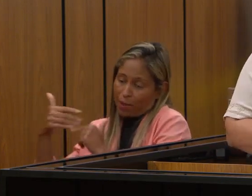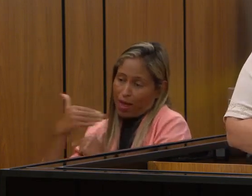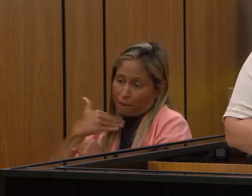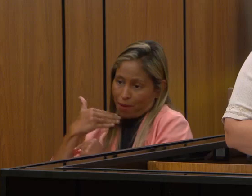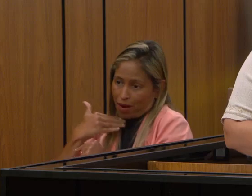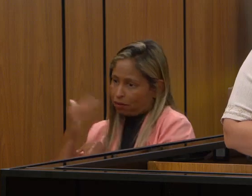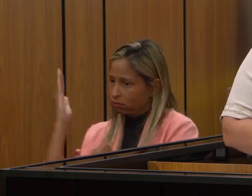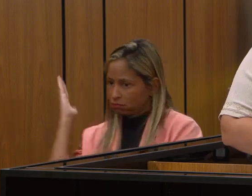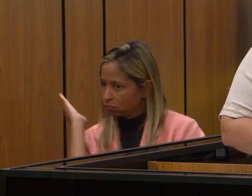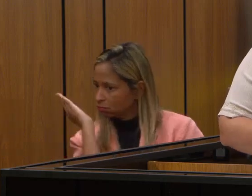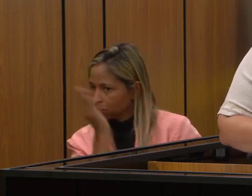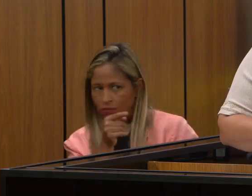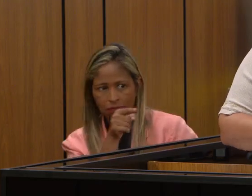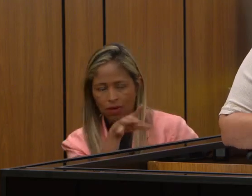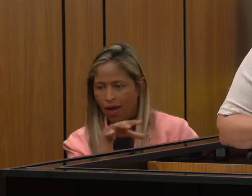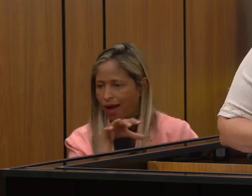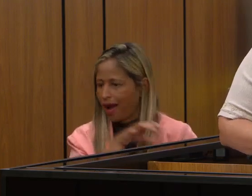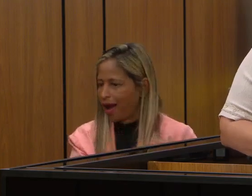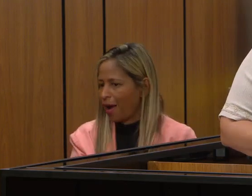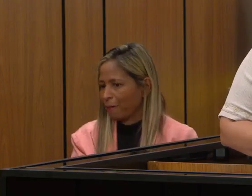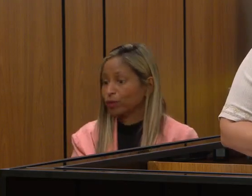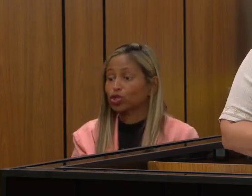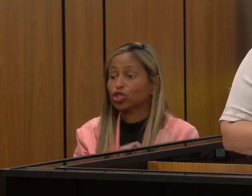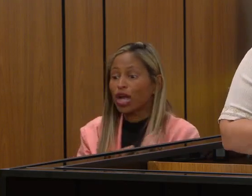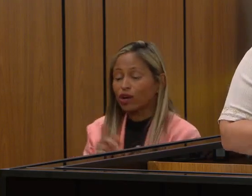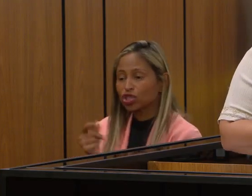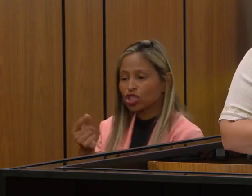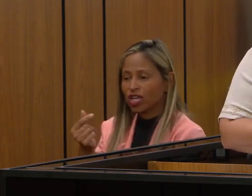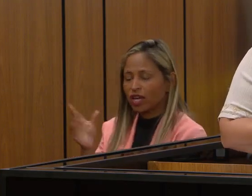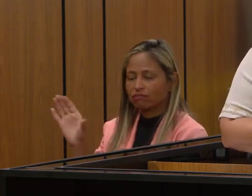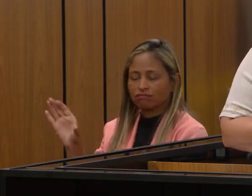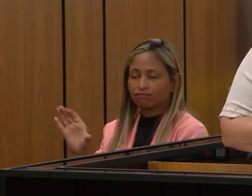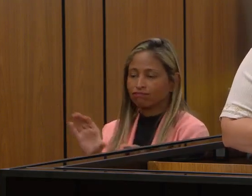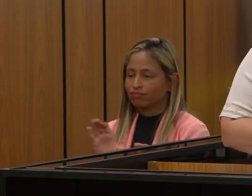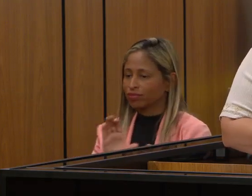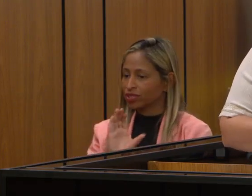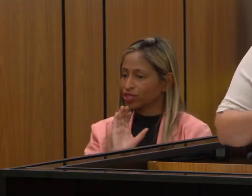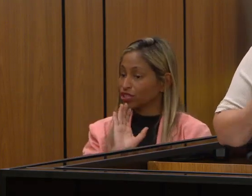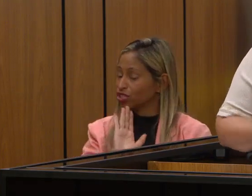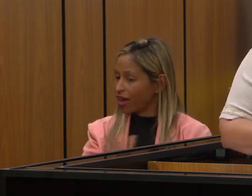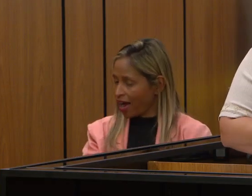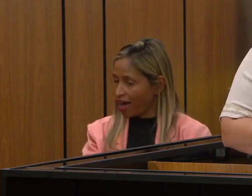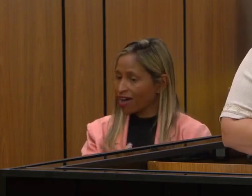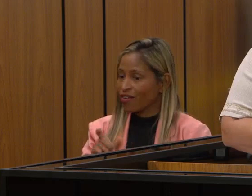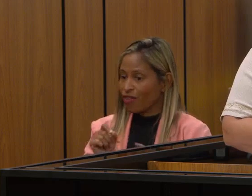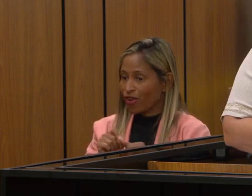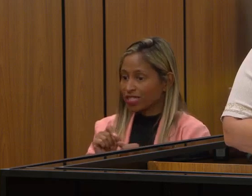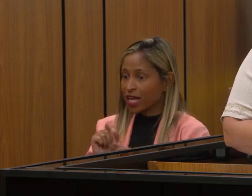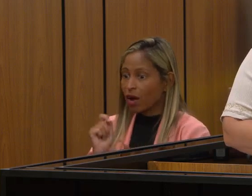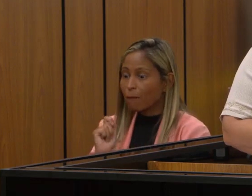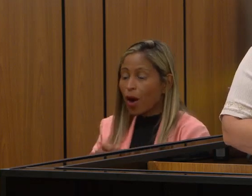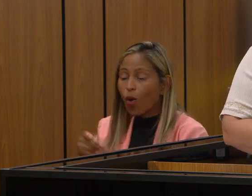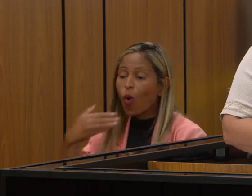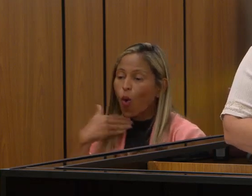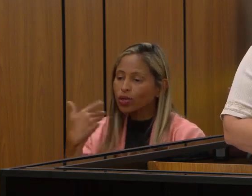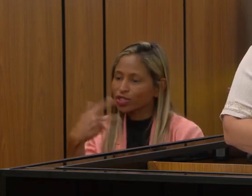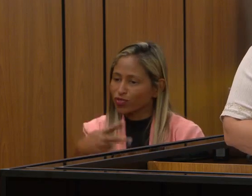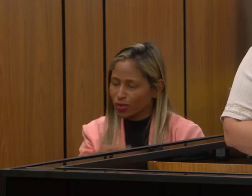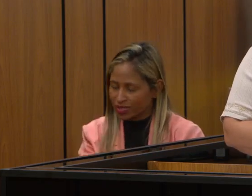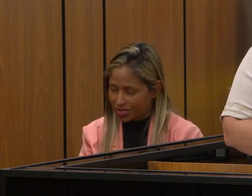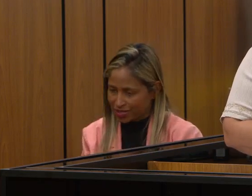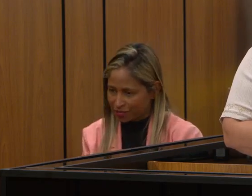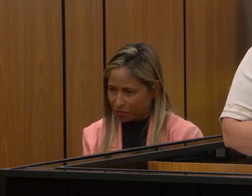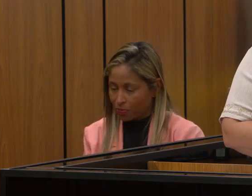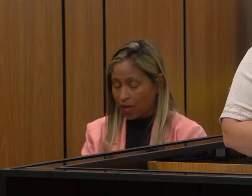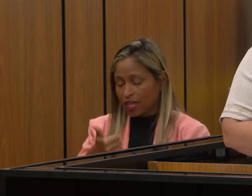resolveu de imediato eu falei olha já caiu ele já mandou aqui para mim já caiu já tá na conta de vocês isso